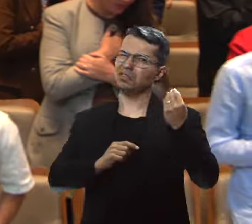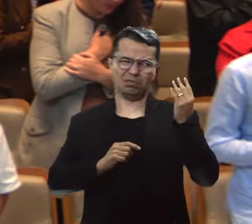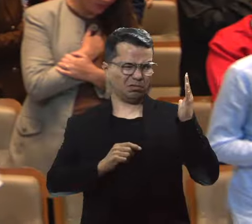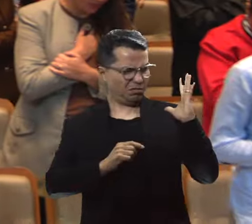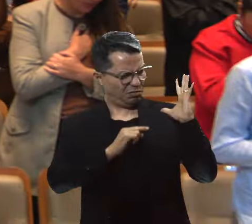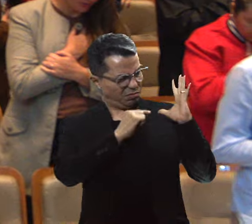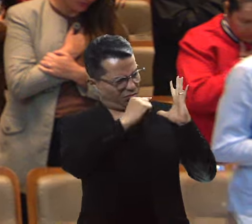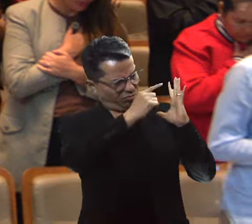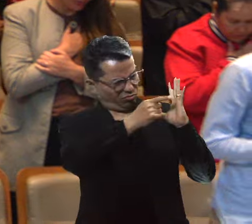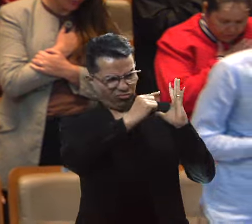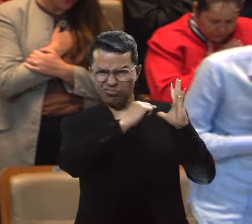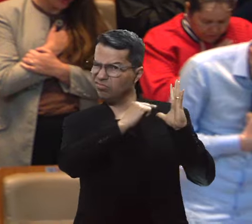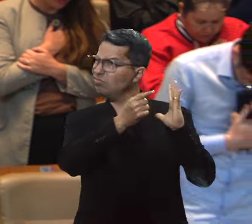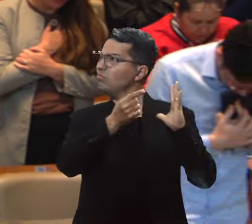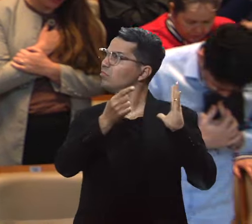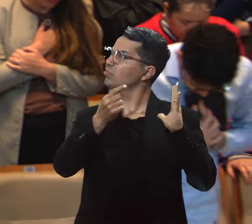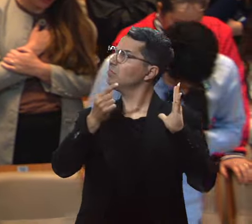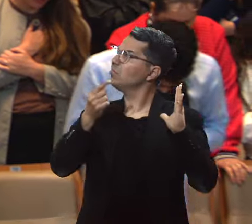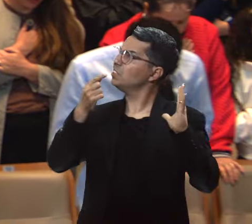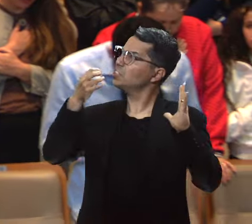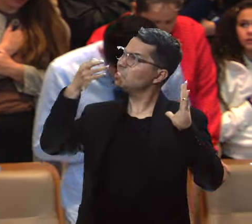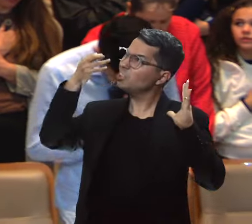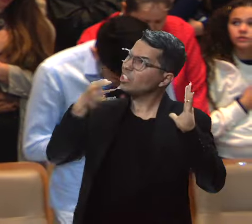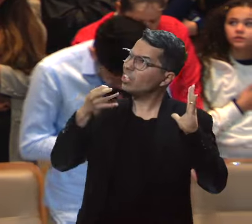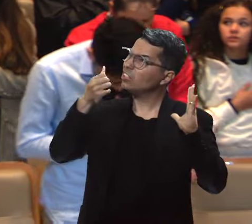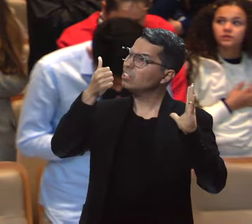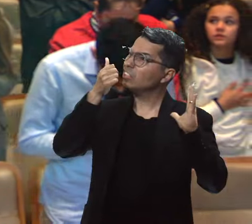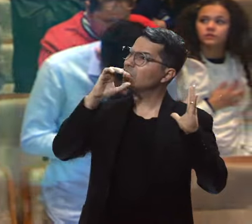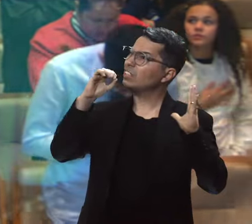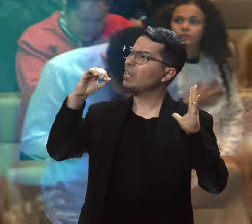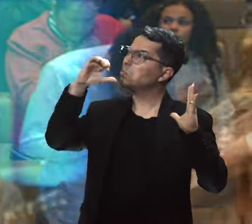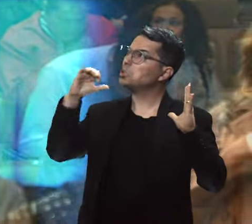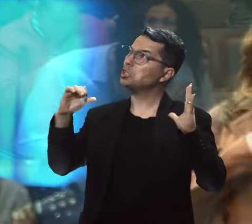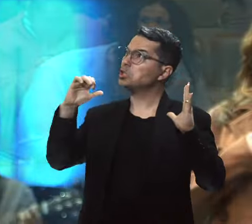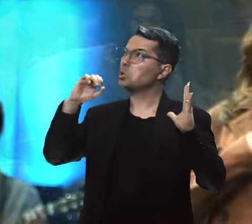que eu estou te obedecendo de forma parcial?